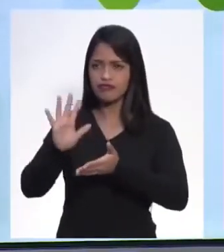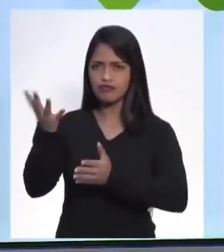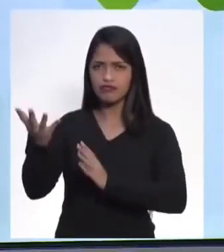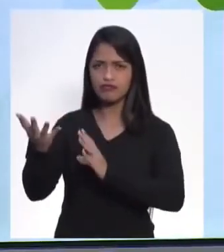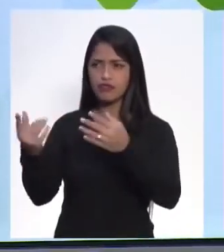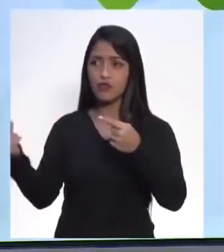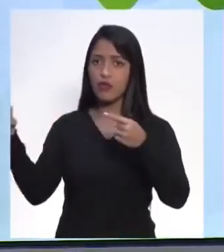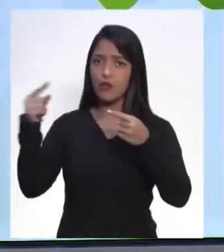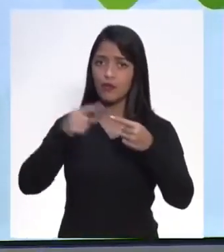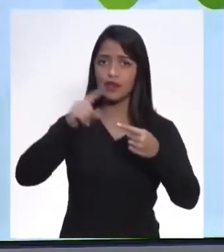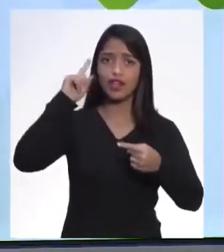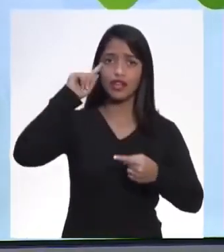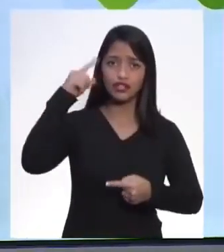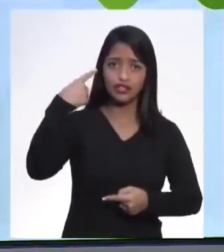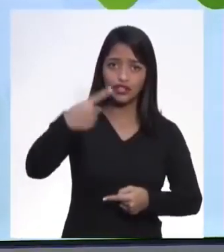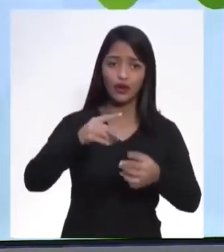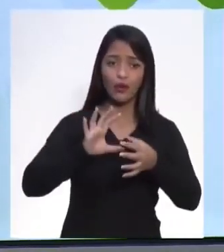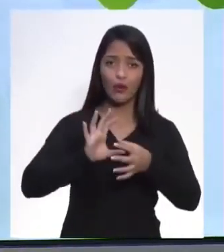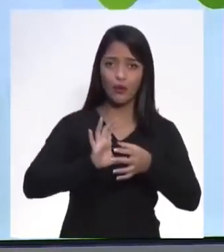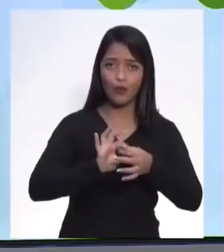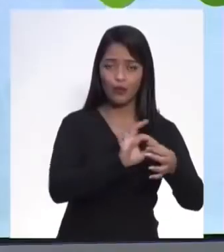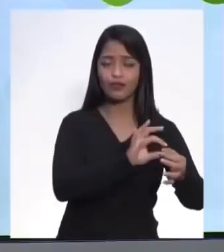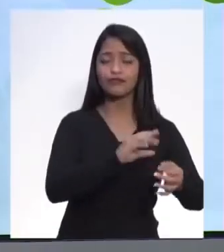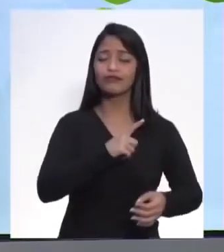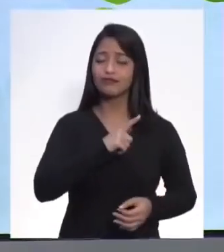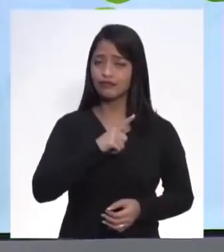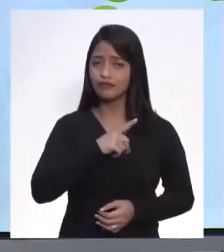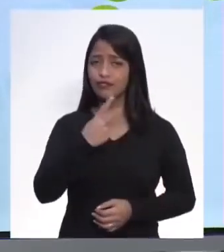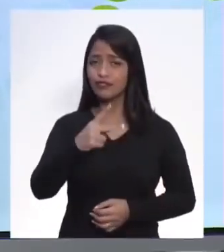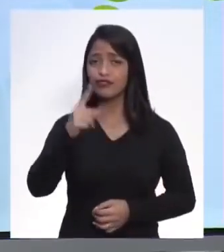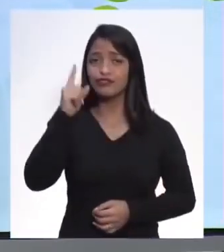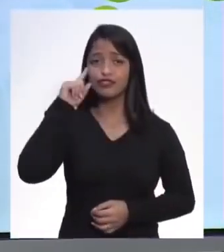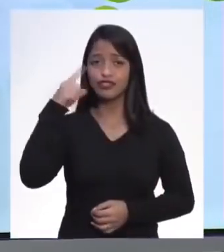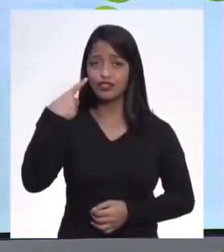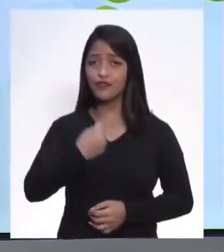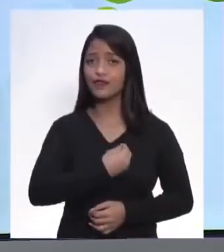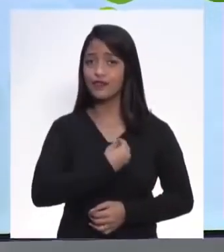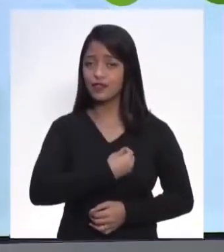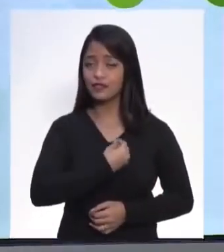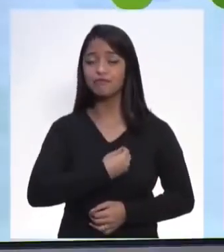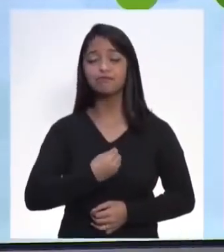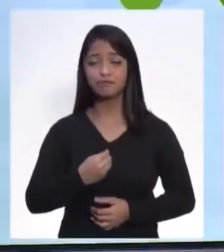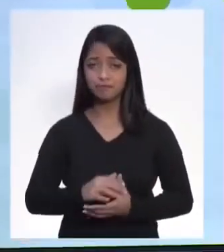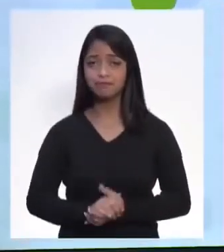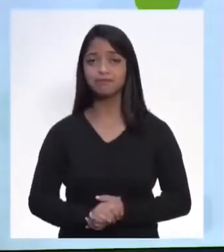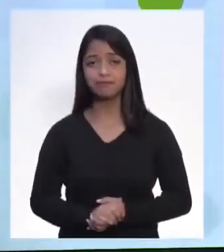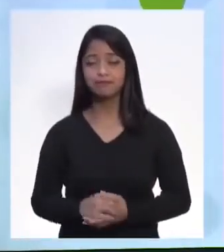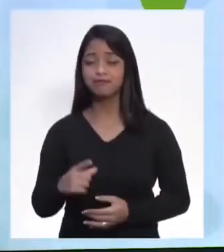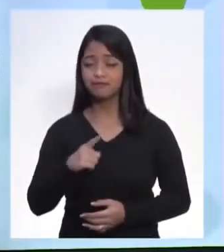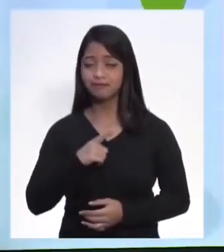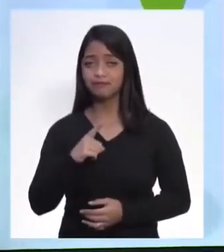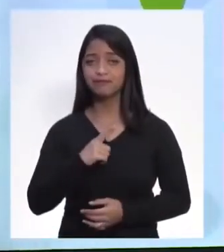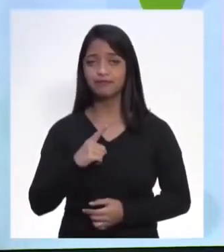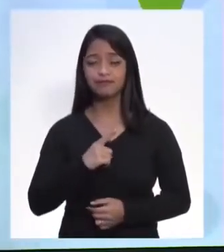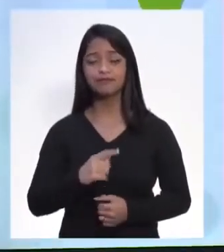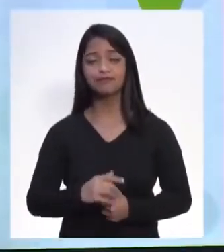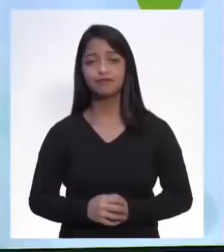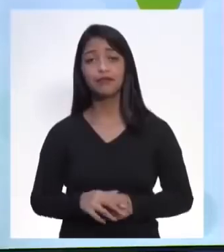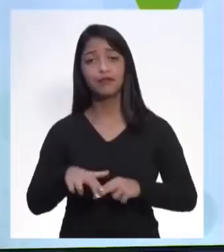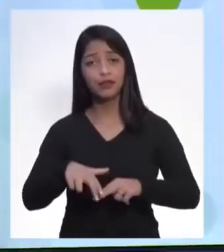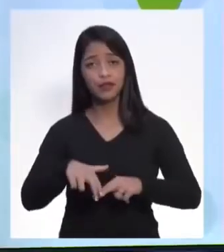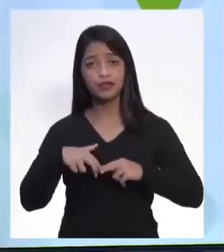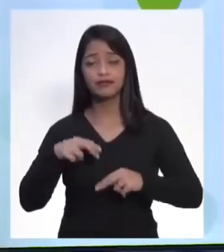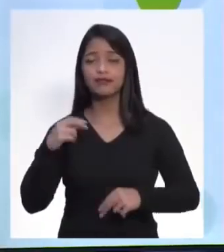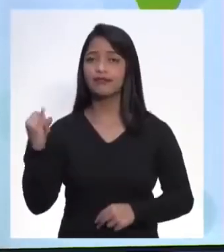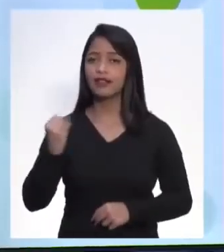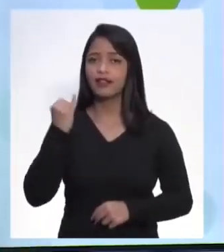muito vivas, muito presentes aí no seu cotidiano, aí na sua rotina. Na sua rotina de vida. É extremamente